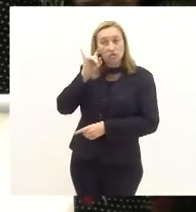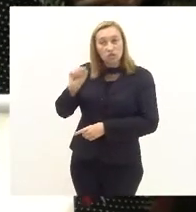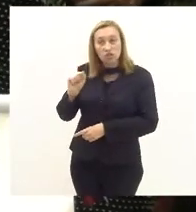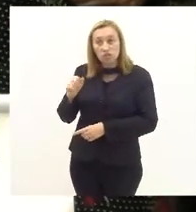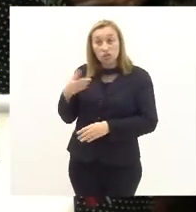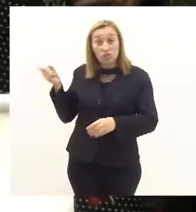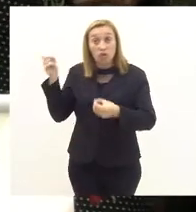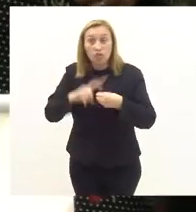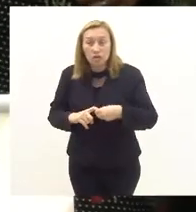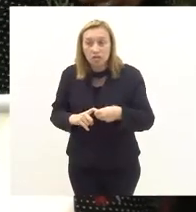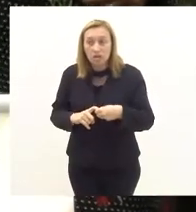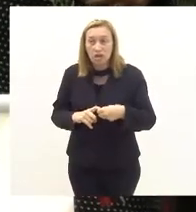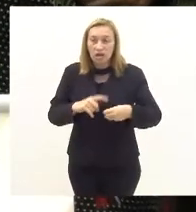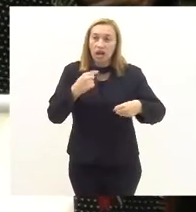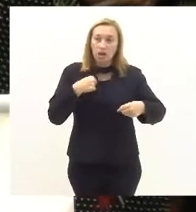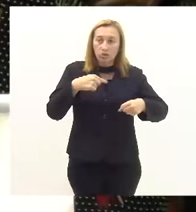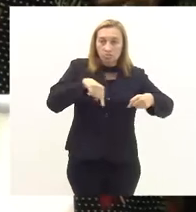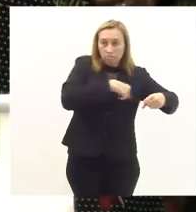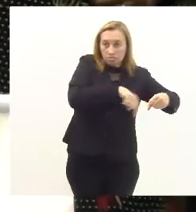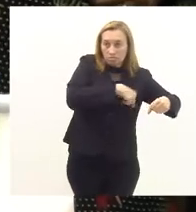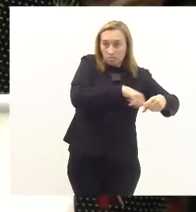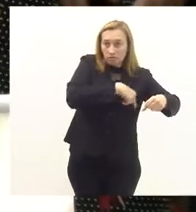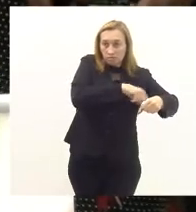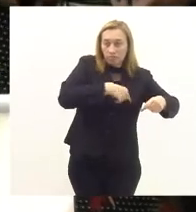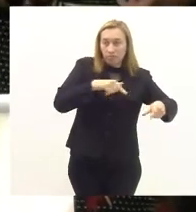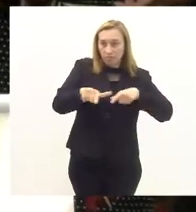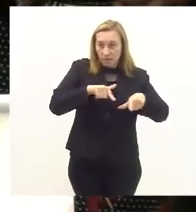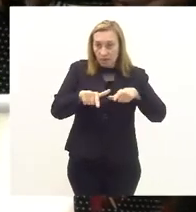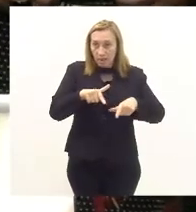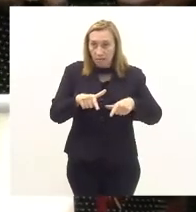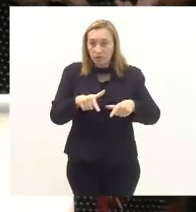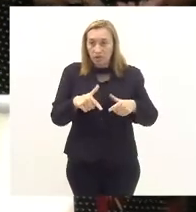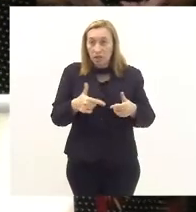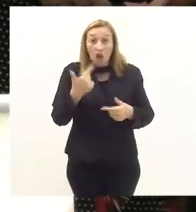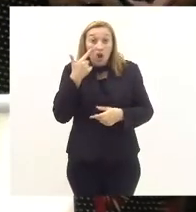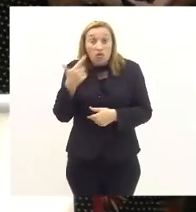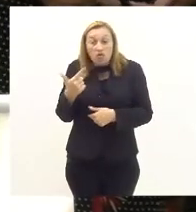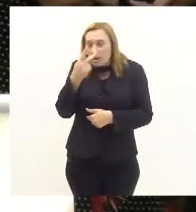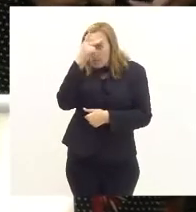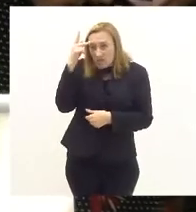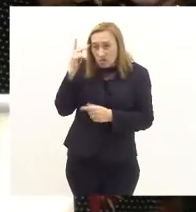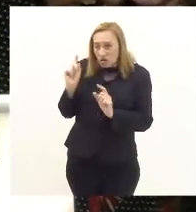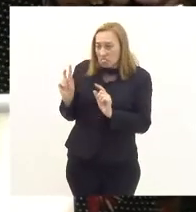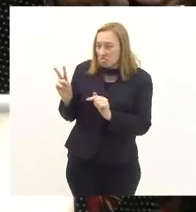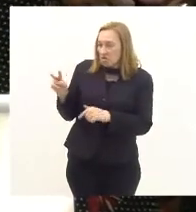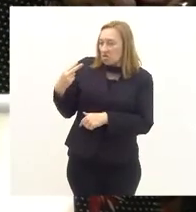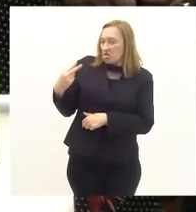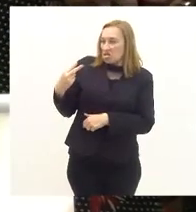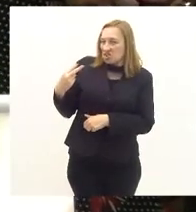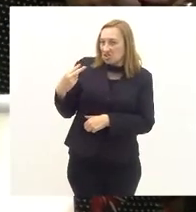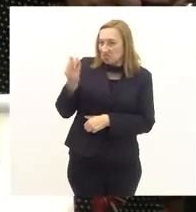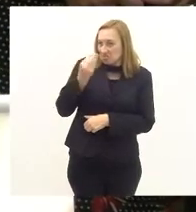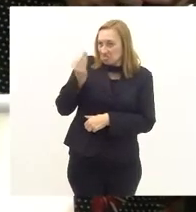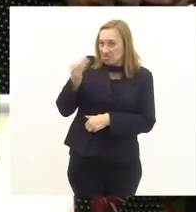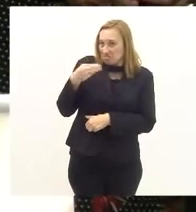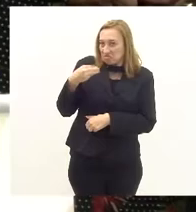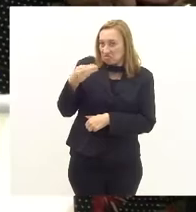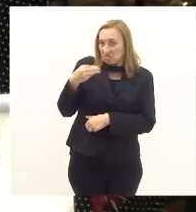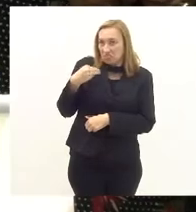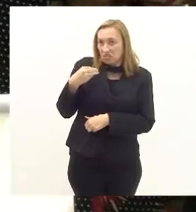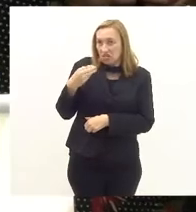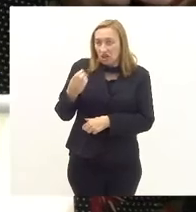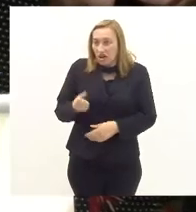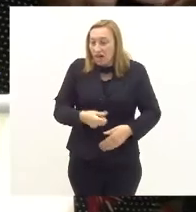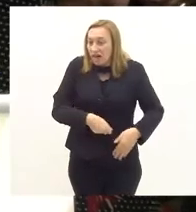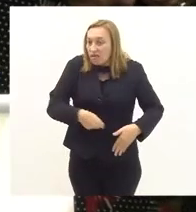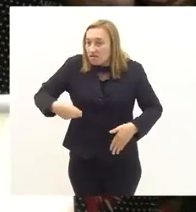comigo. Eu sou cozinheira, eu trabalho num ambiente completamente hostil. Eu vi a pessoa me olhando com um olhar intimidador, onde tem faca, onde